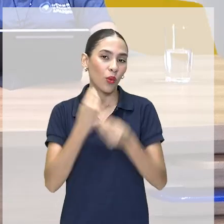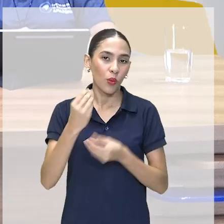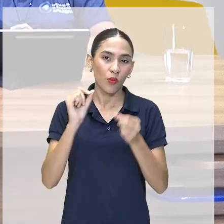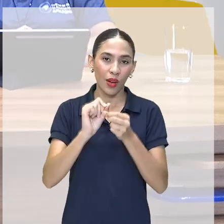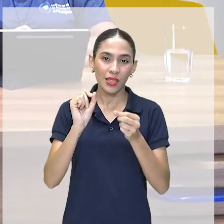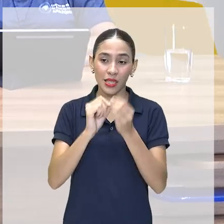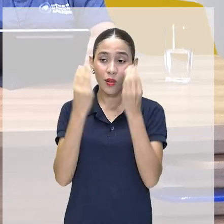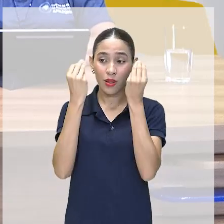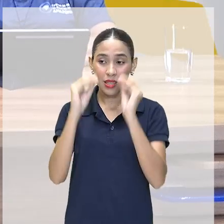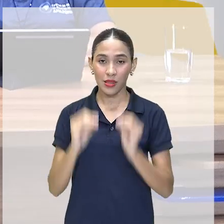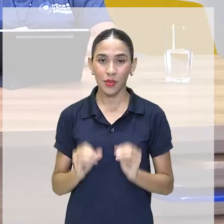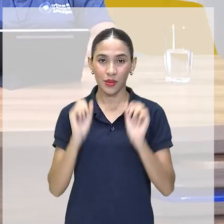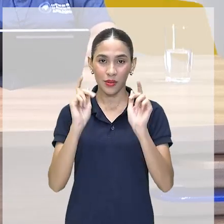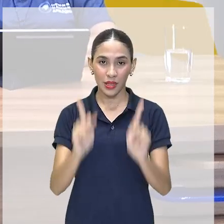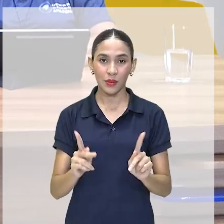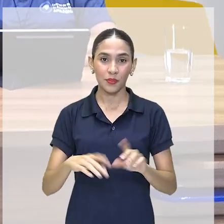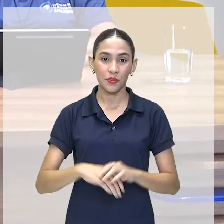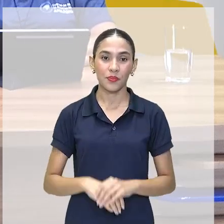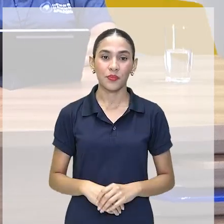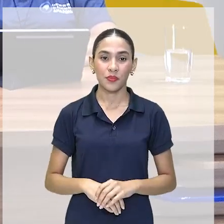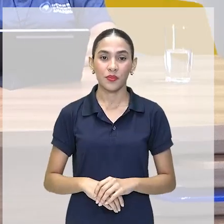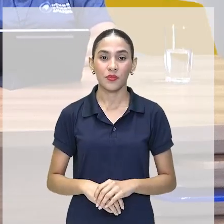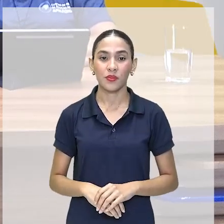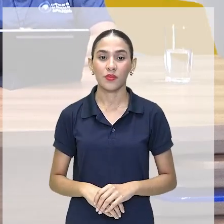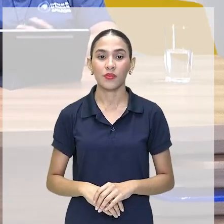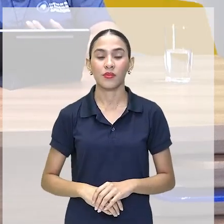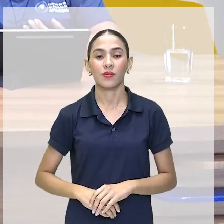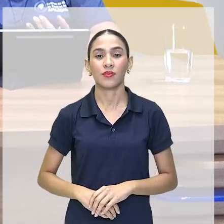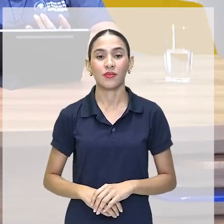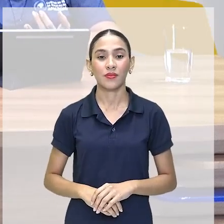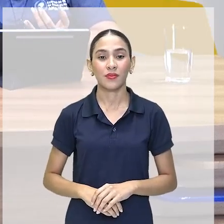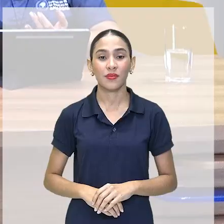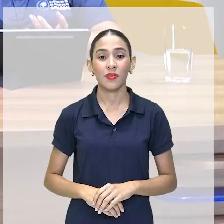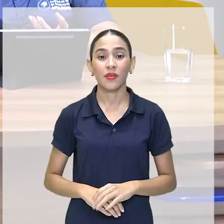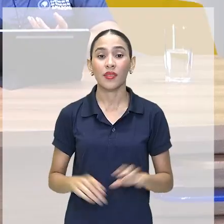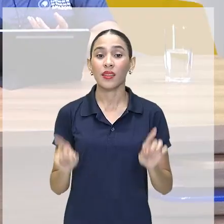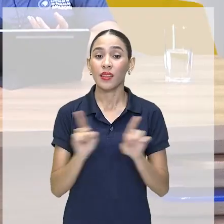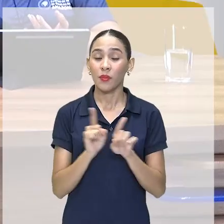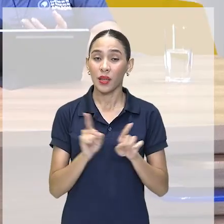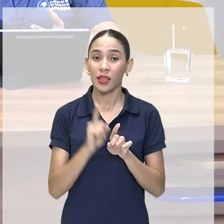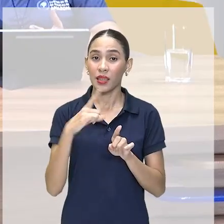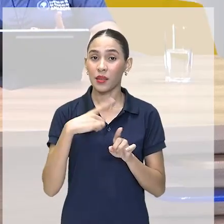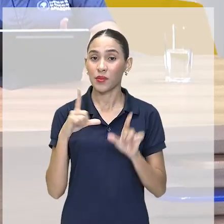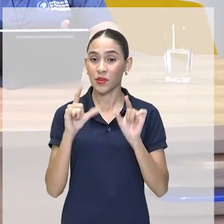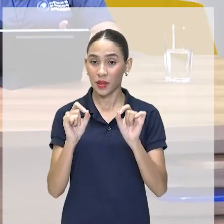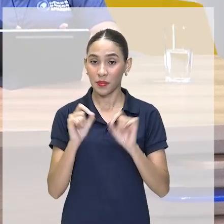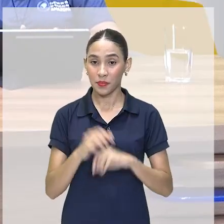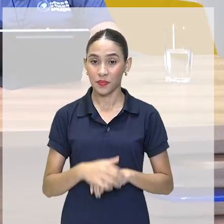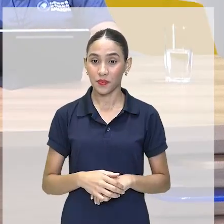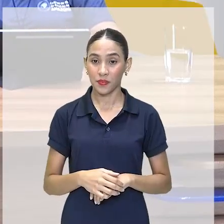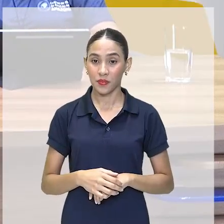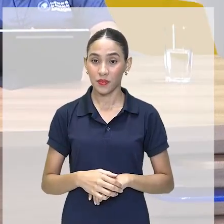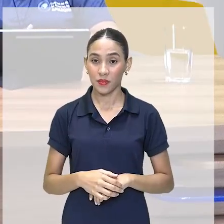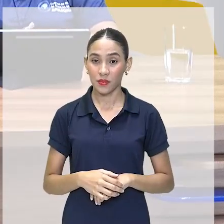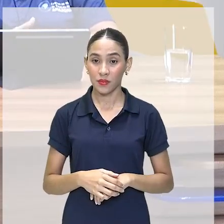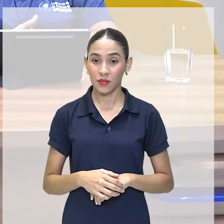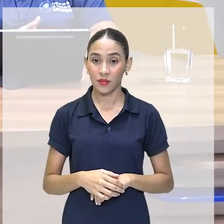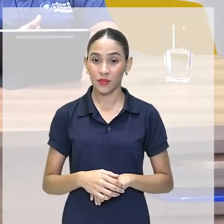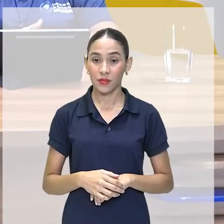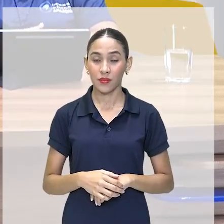fazer daquele lançamento, ok? E a gente tem aqui, então, dando